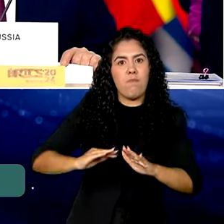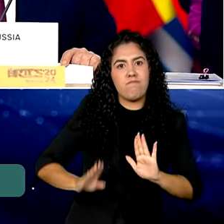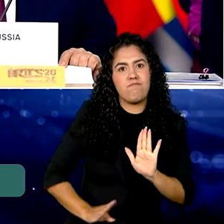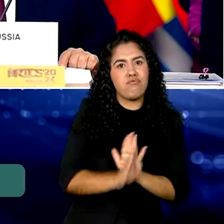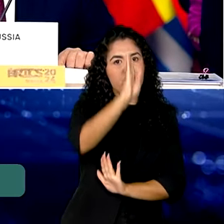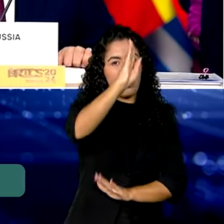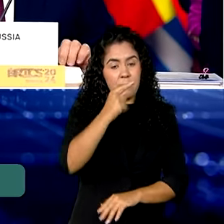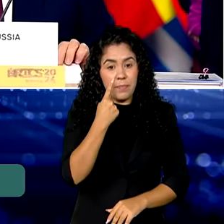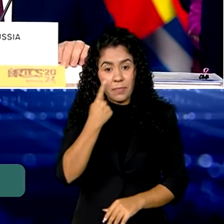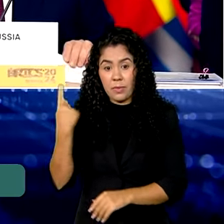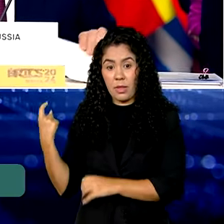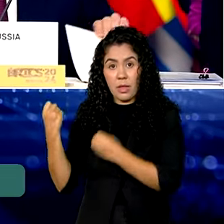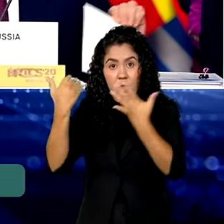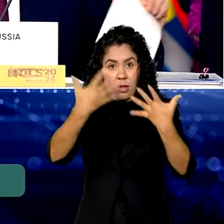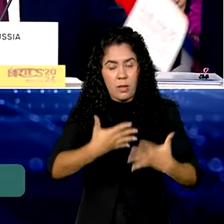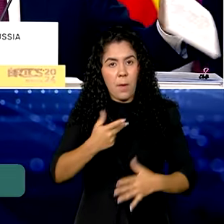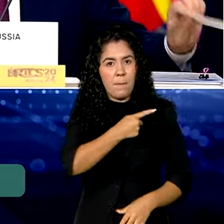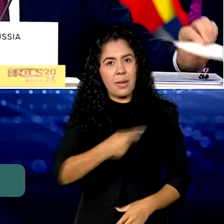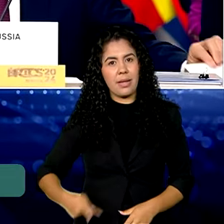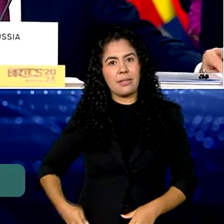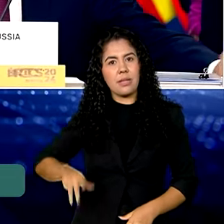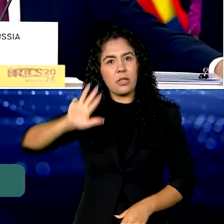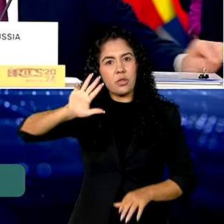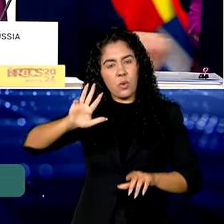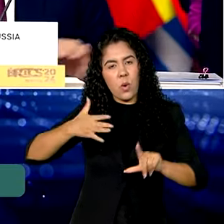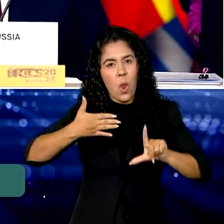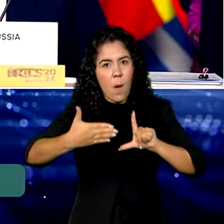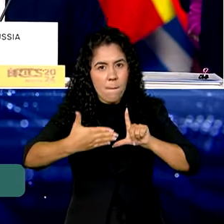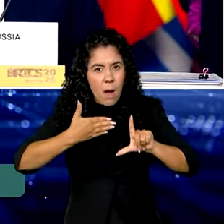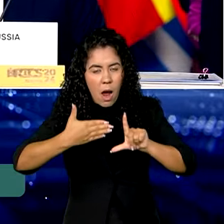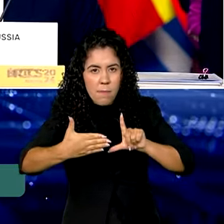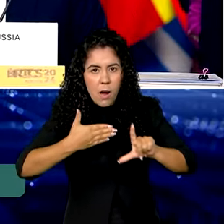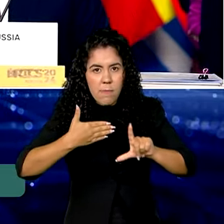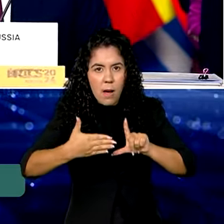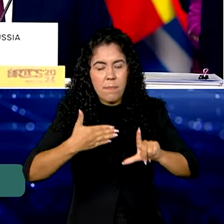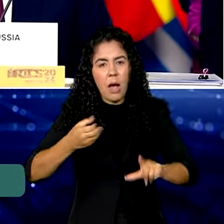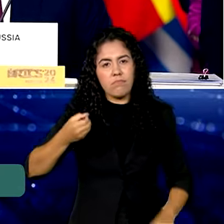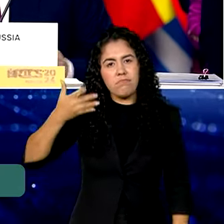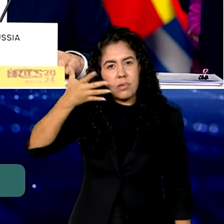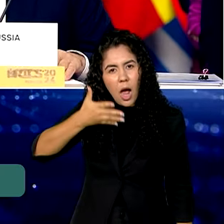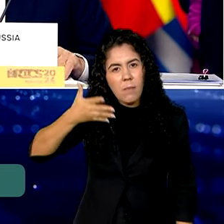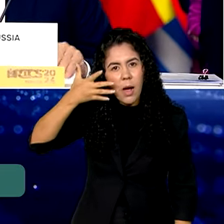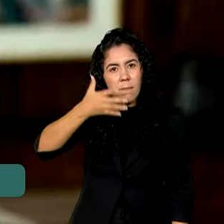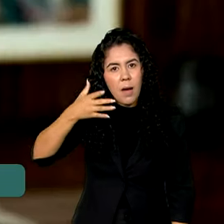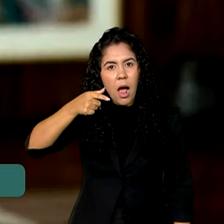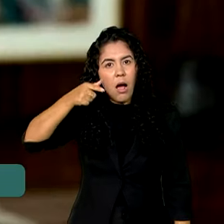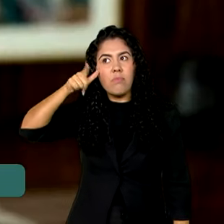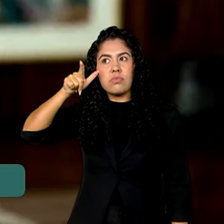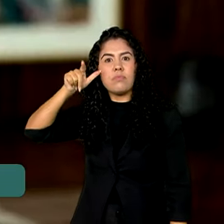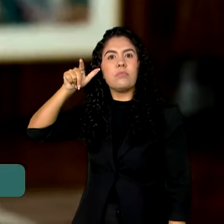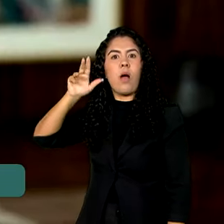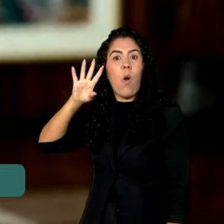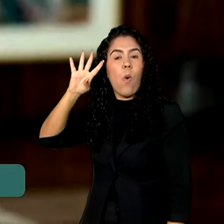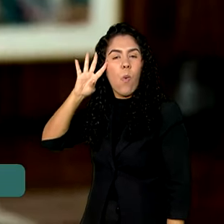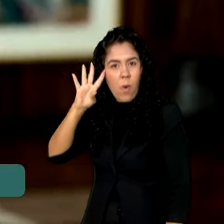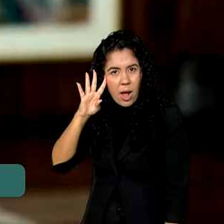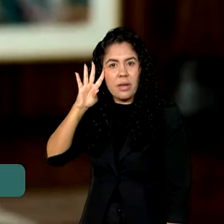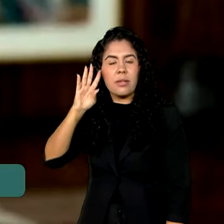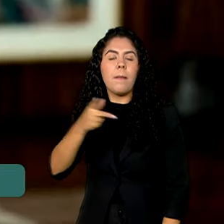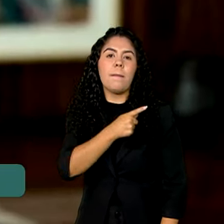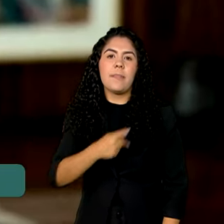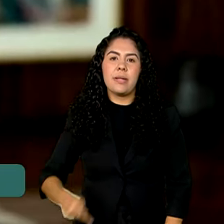em discurso por videoconferência na reunião ampliada do grupo de líderes do Bricks nesta quarta-feira o presidente Lula